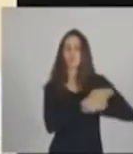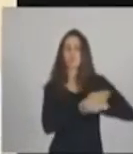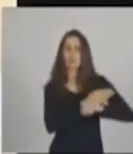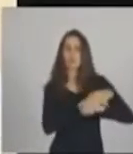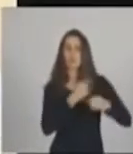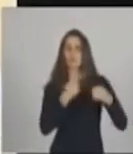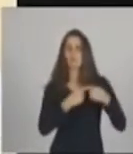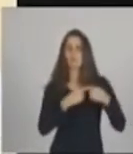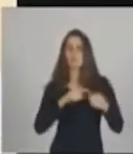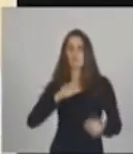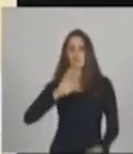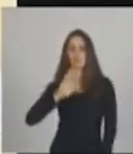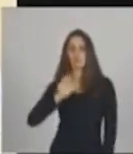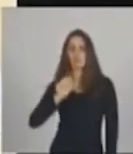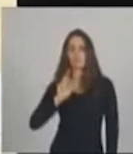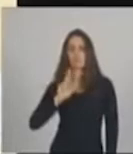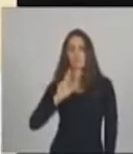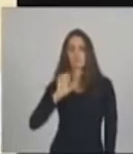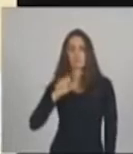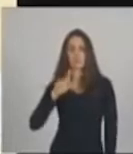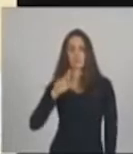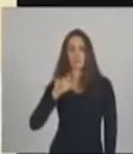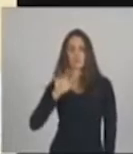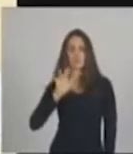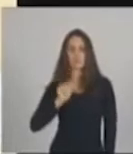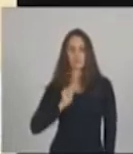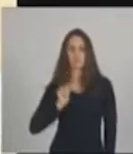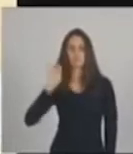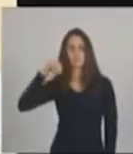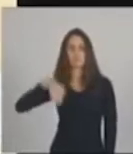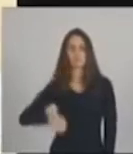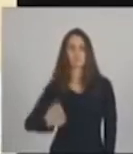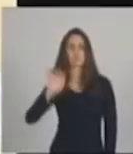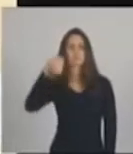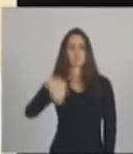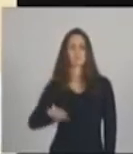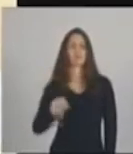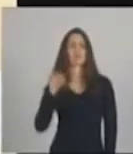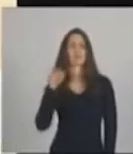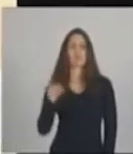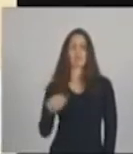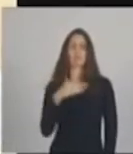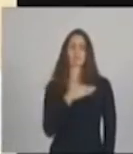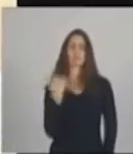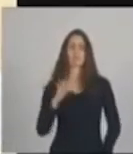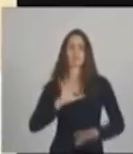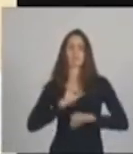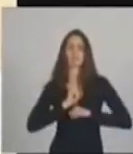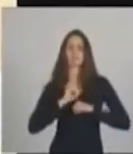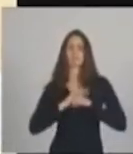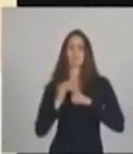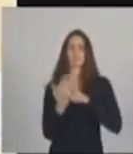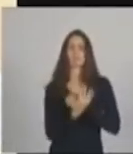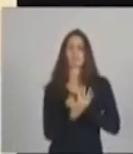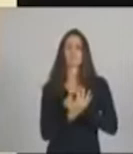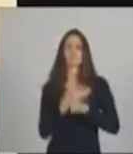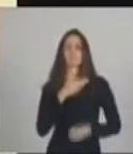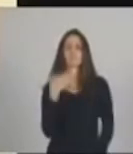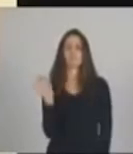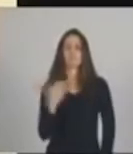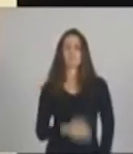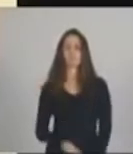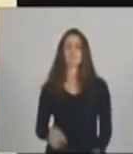da Serra, bairro onde eu moro, mais uma vítima do Covid-19 no nosso estado. E também registrar o